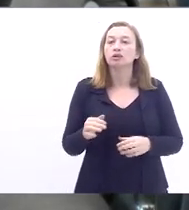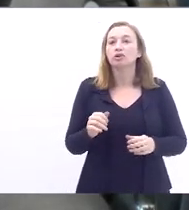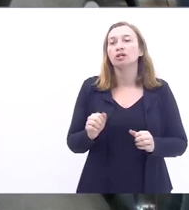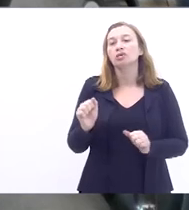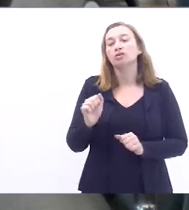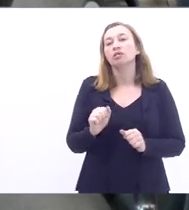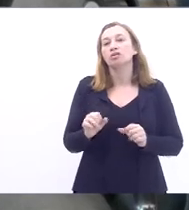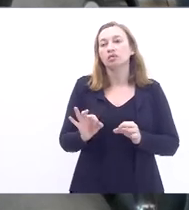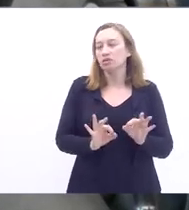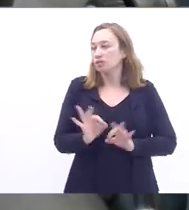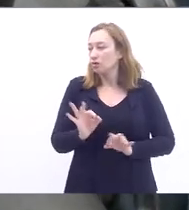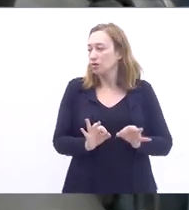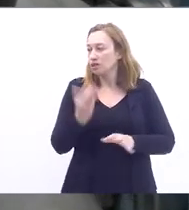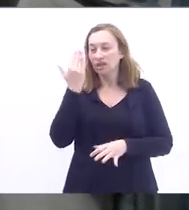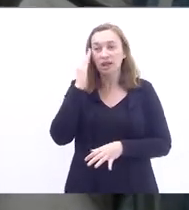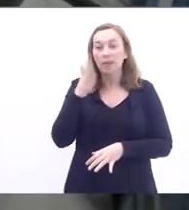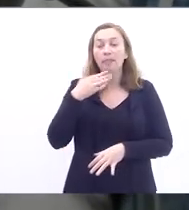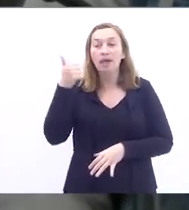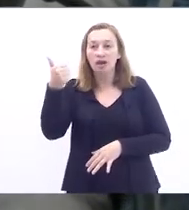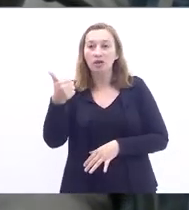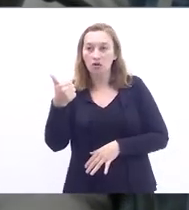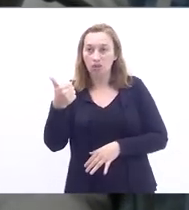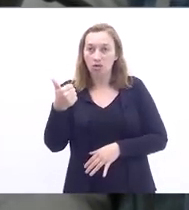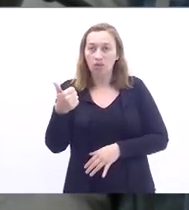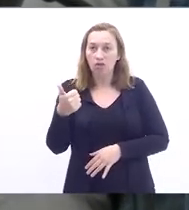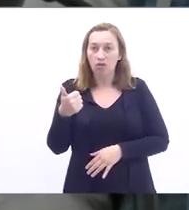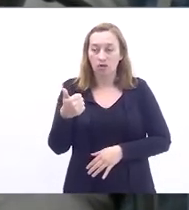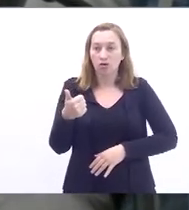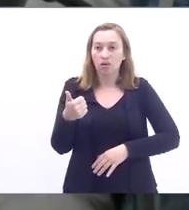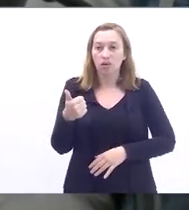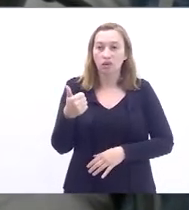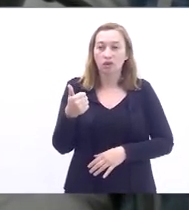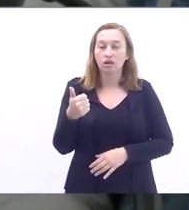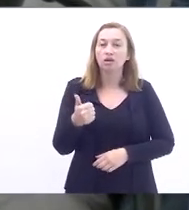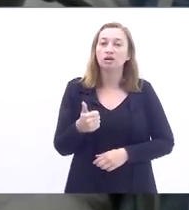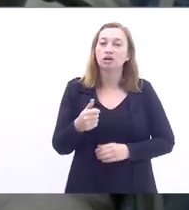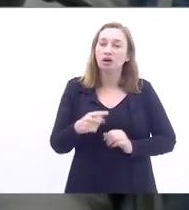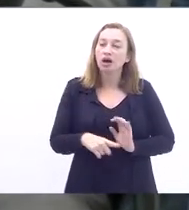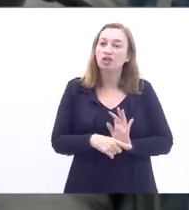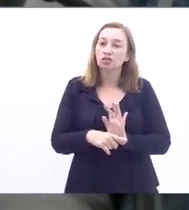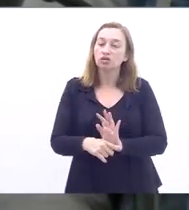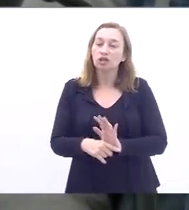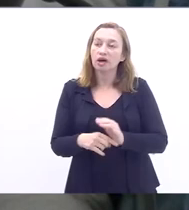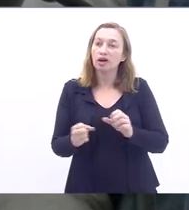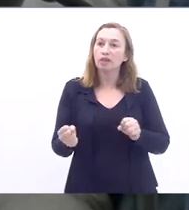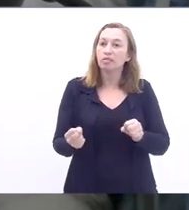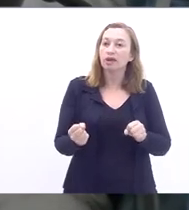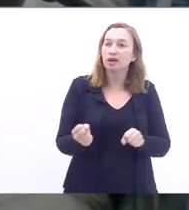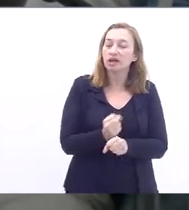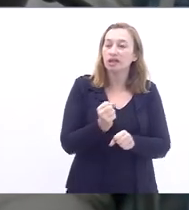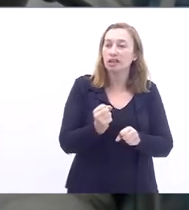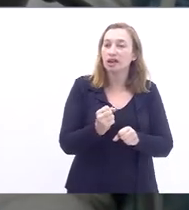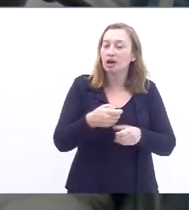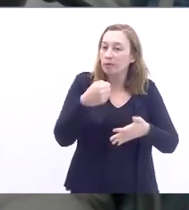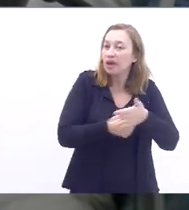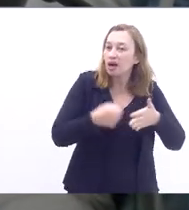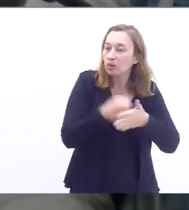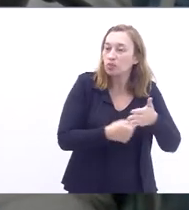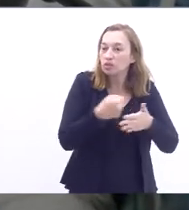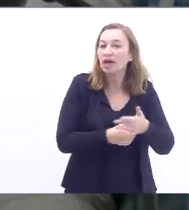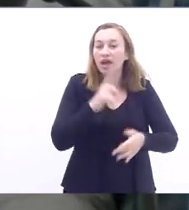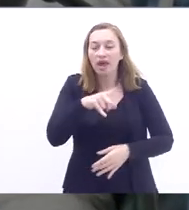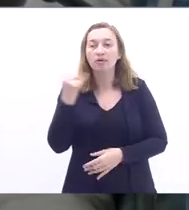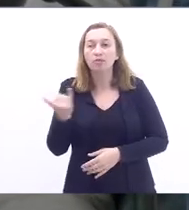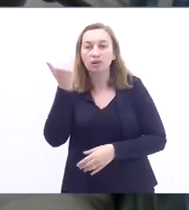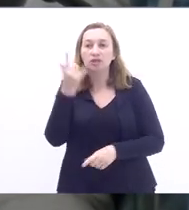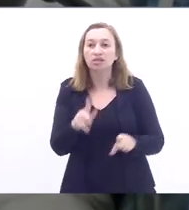a gente consegue entender melhor o funcionamento Dias inclusive consegue contribuir para a construção dessa luta porque para gente é importante